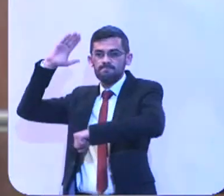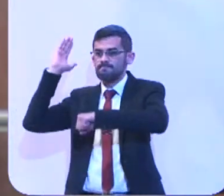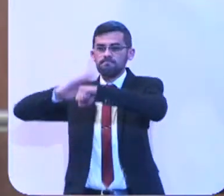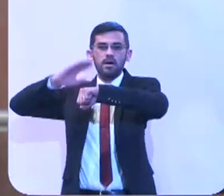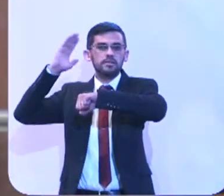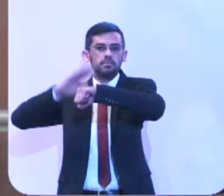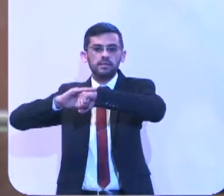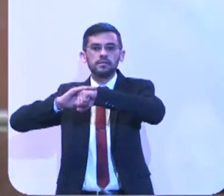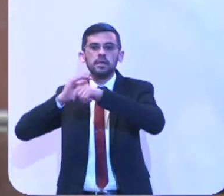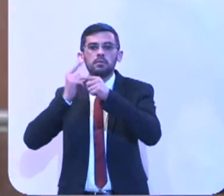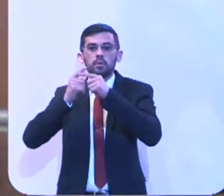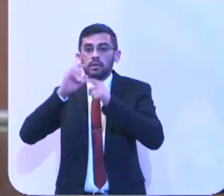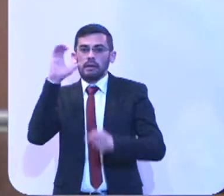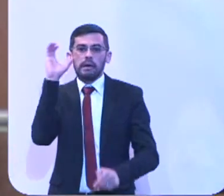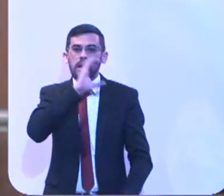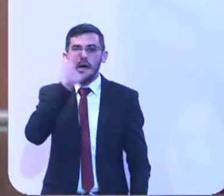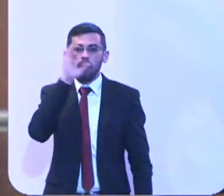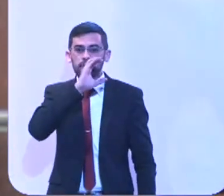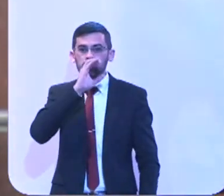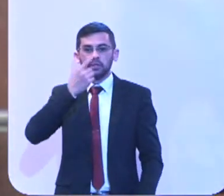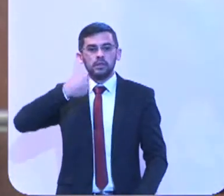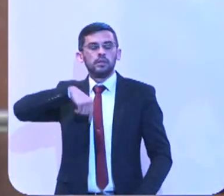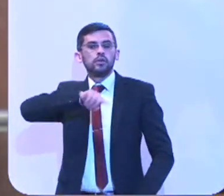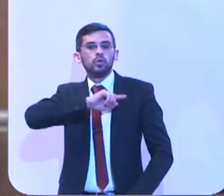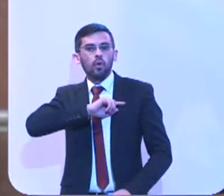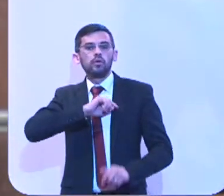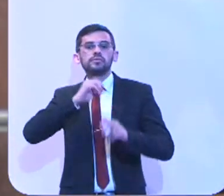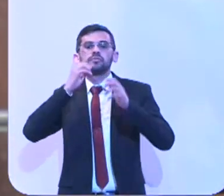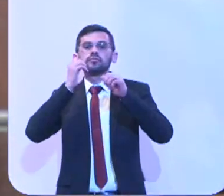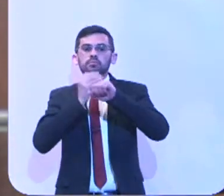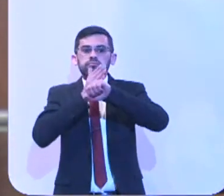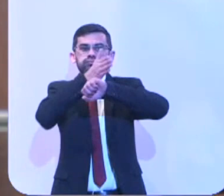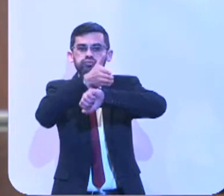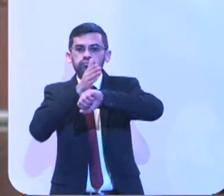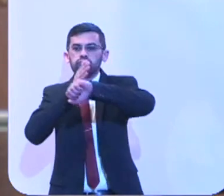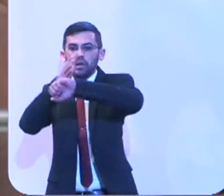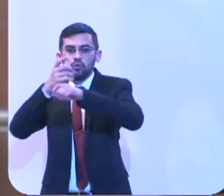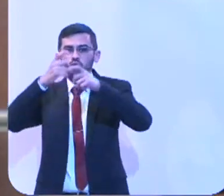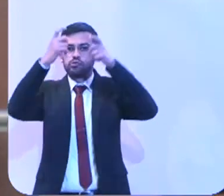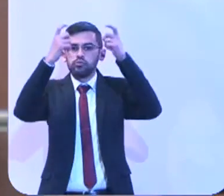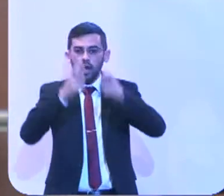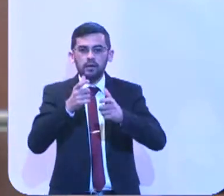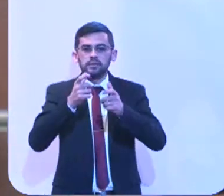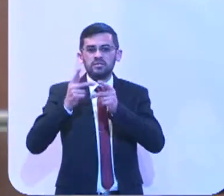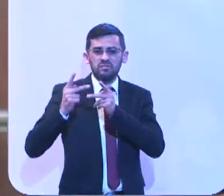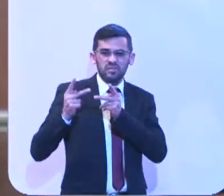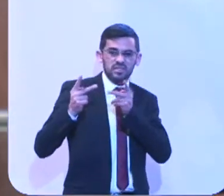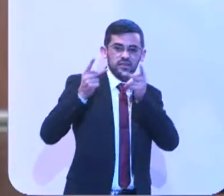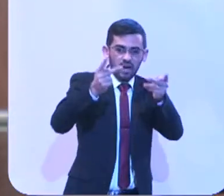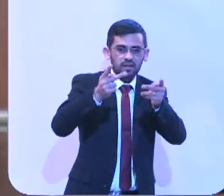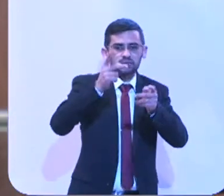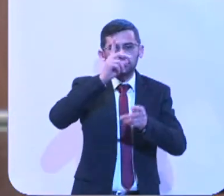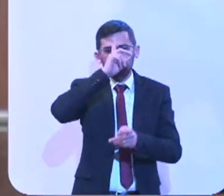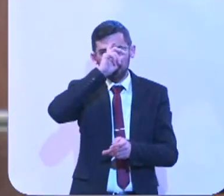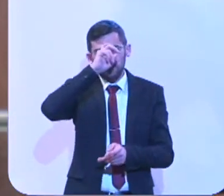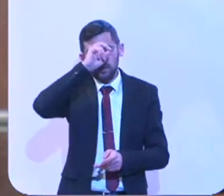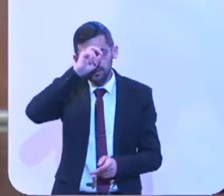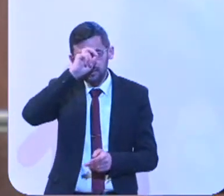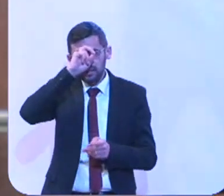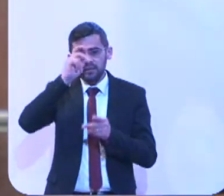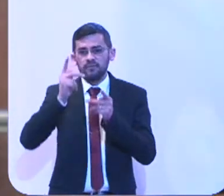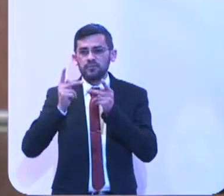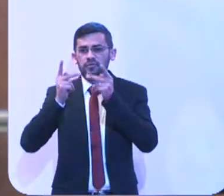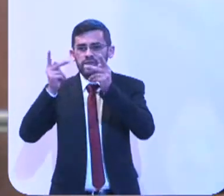Porque nos próximos dias, nós vamos invadir os vales de ossos secos. Nós vamos entrar nos hospitais, nós vamos